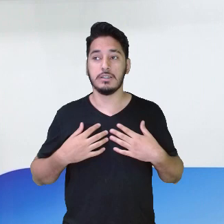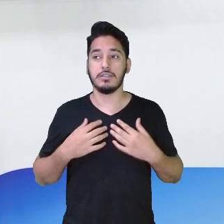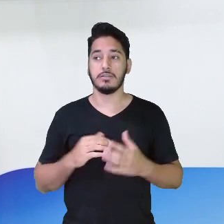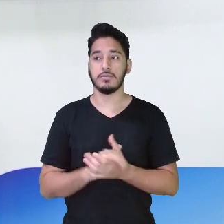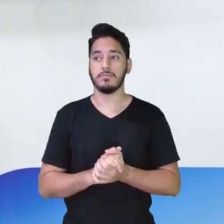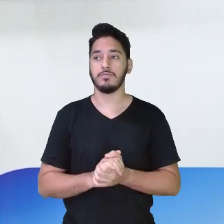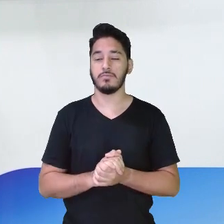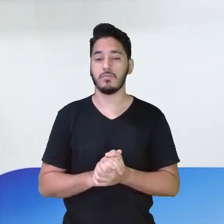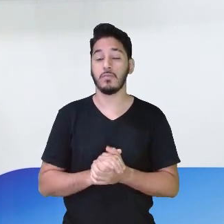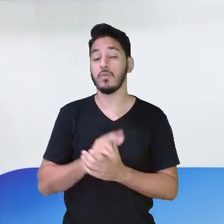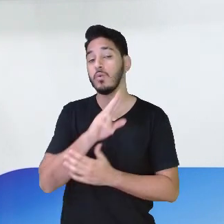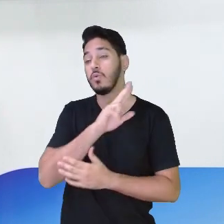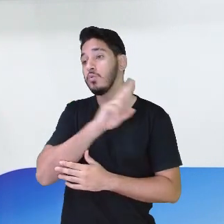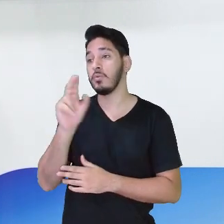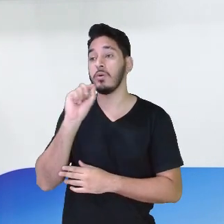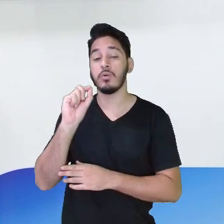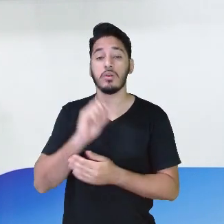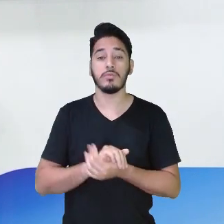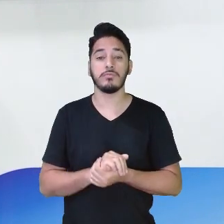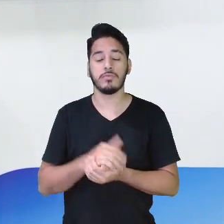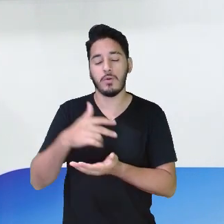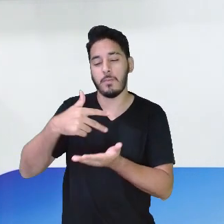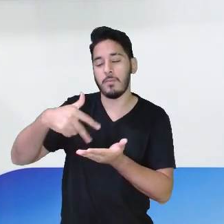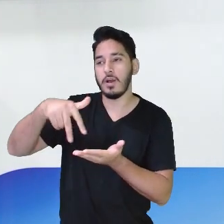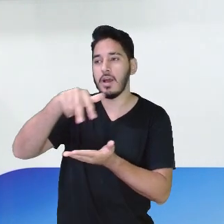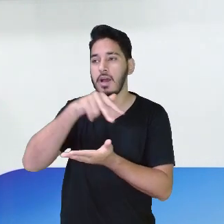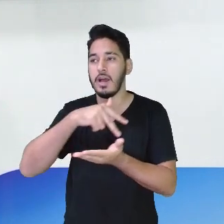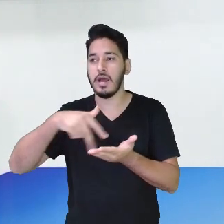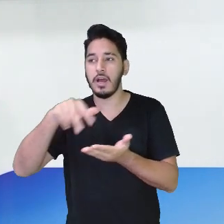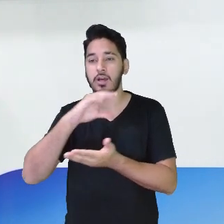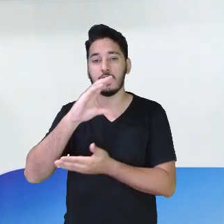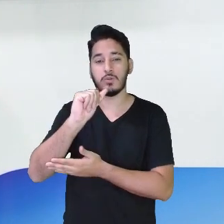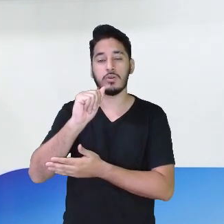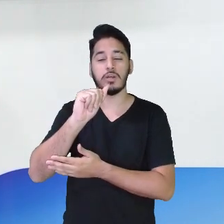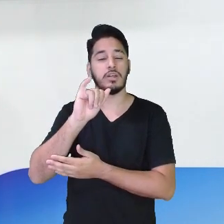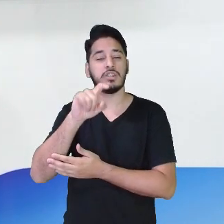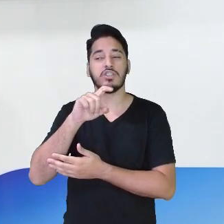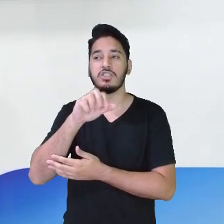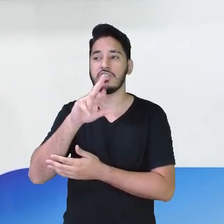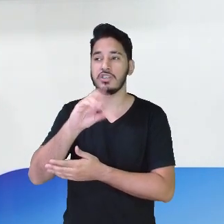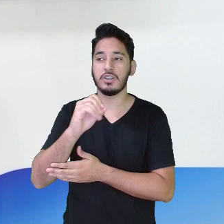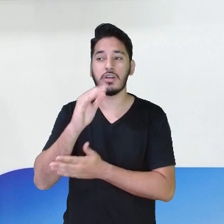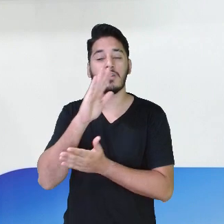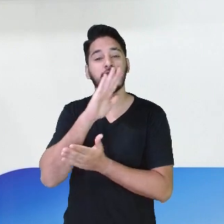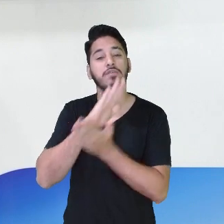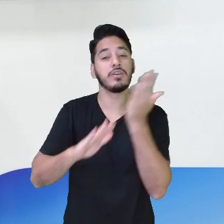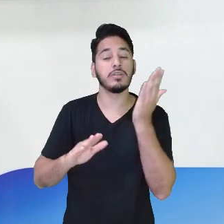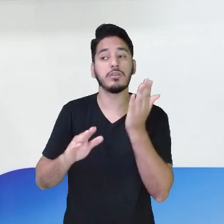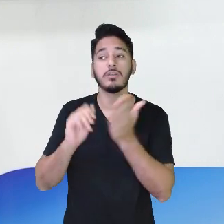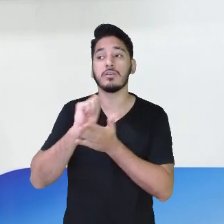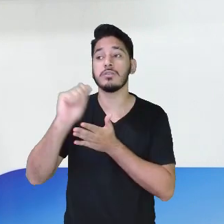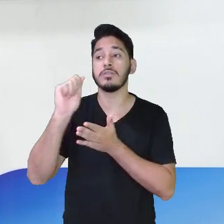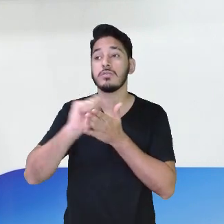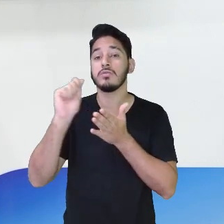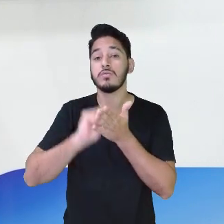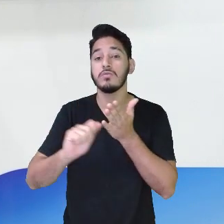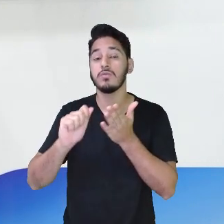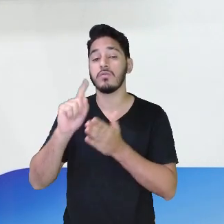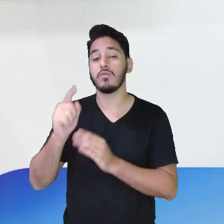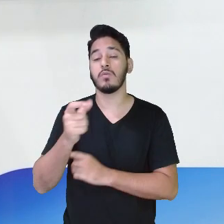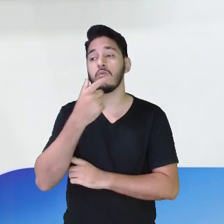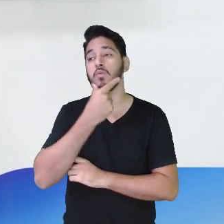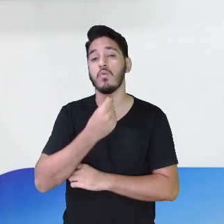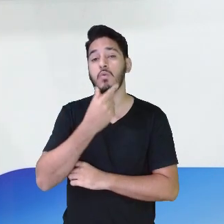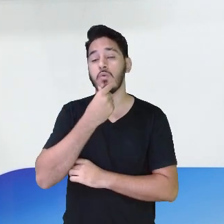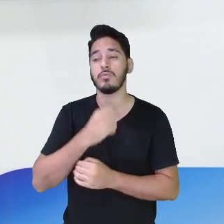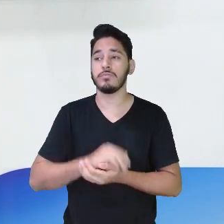atento. O nome do nosso conto é O Baile do Caixeiro Viajante e quem escreveu foi Reginaldo